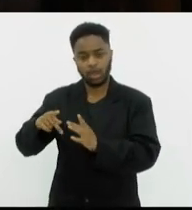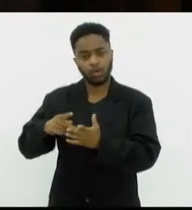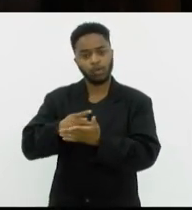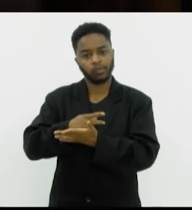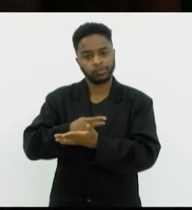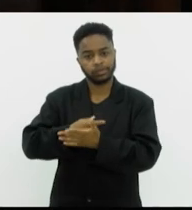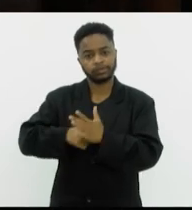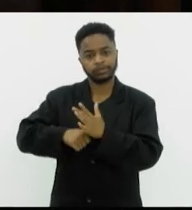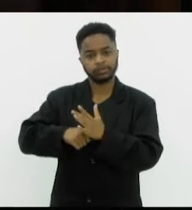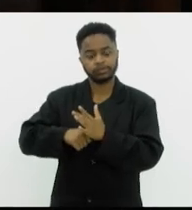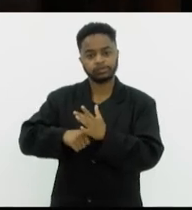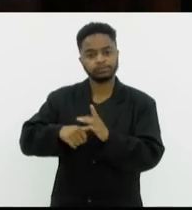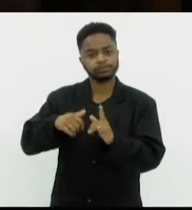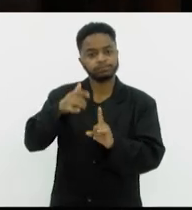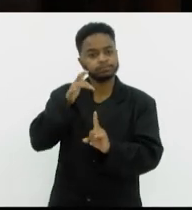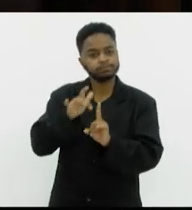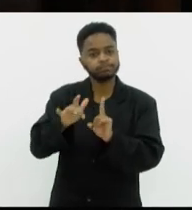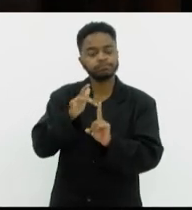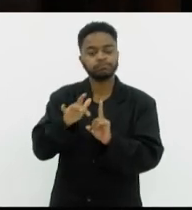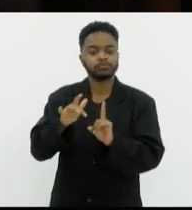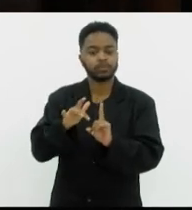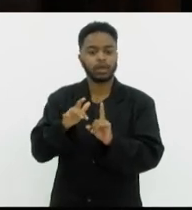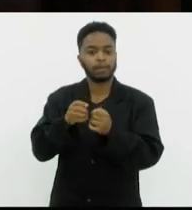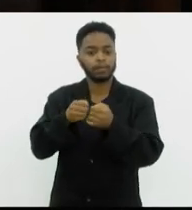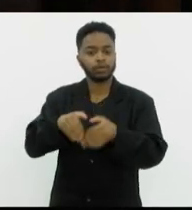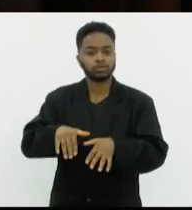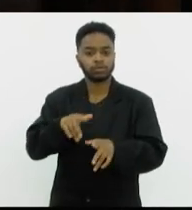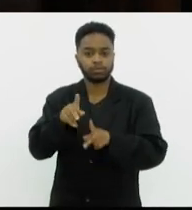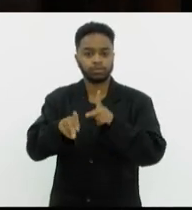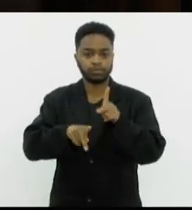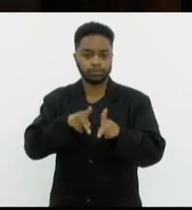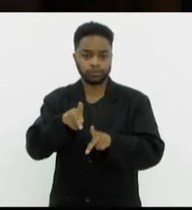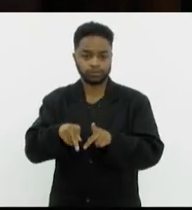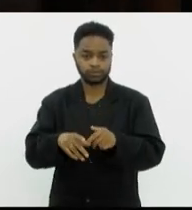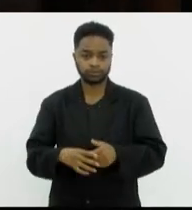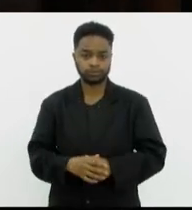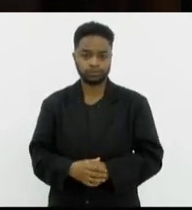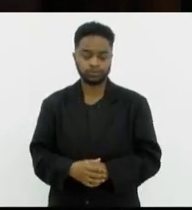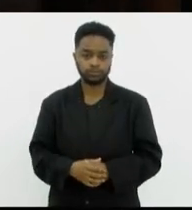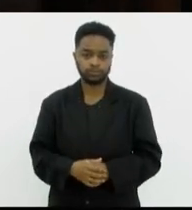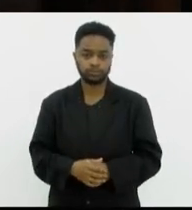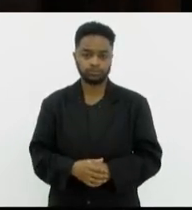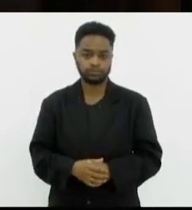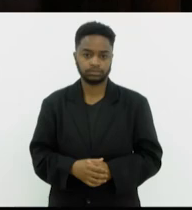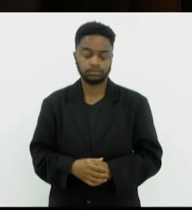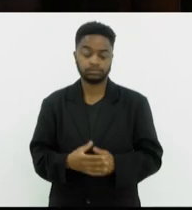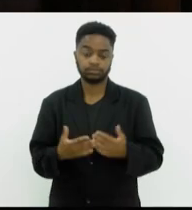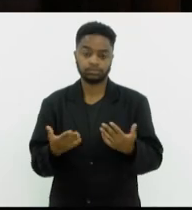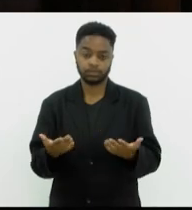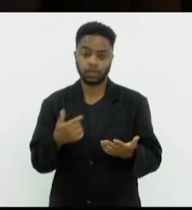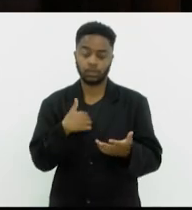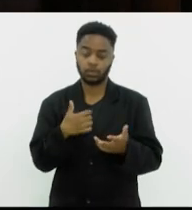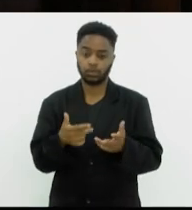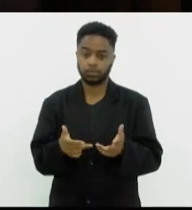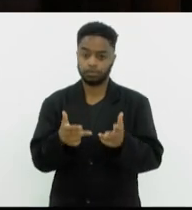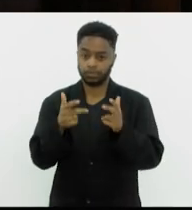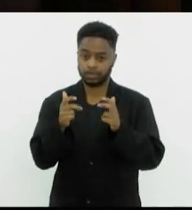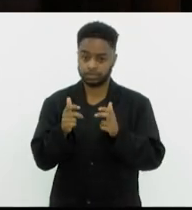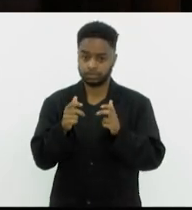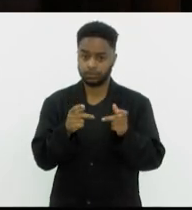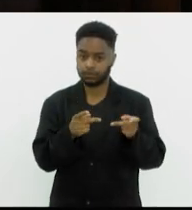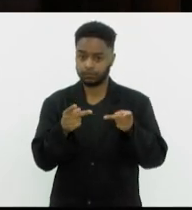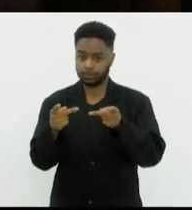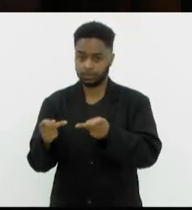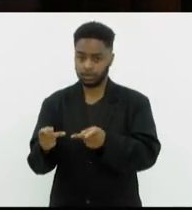vitimizam, das mais diversas formas, essas populações. E, nós, pelo que eu vi ali dessa visita